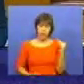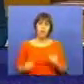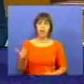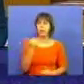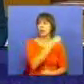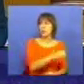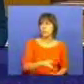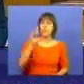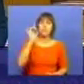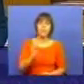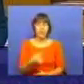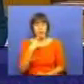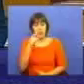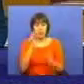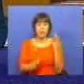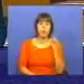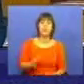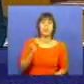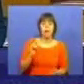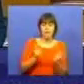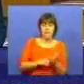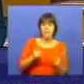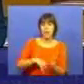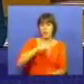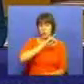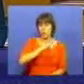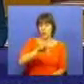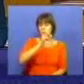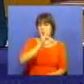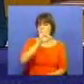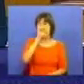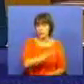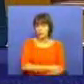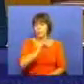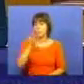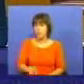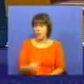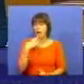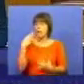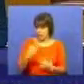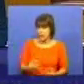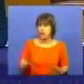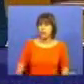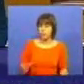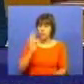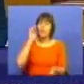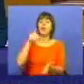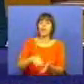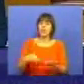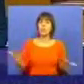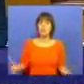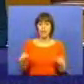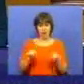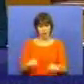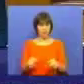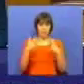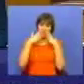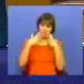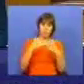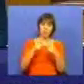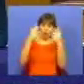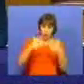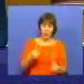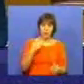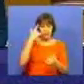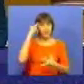em 2006. Diz o Tribunal que faltam 284 milhões. Credibilidade e resultados. Aqui está a